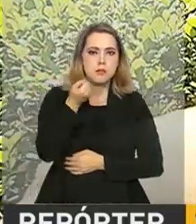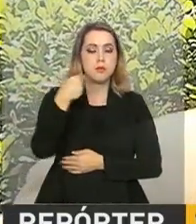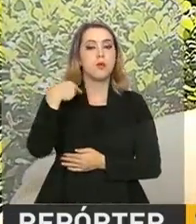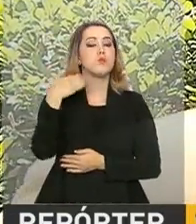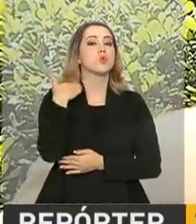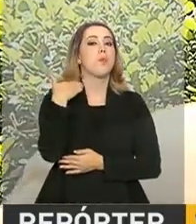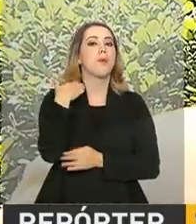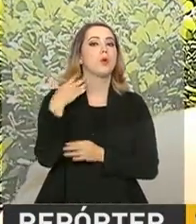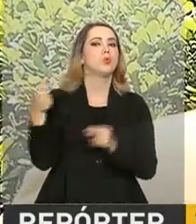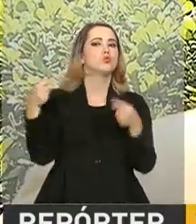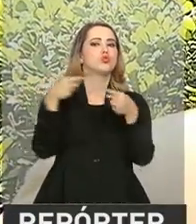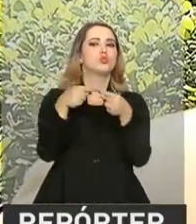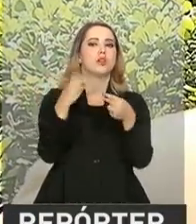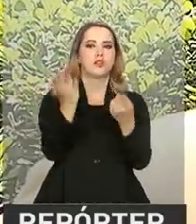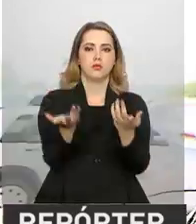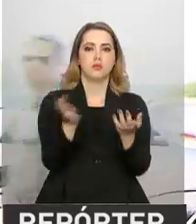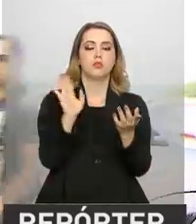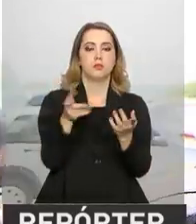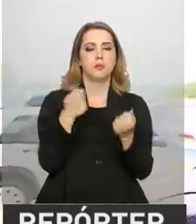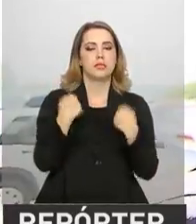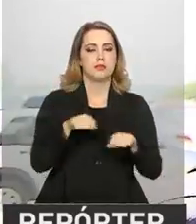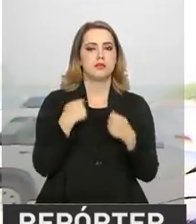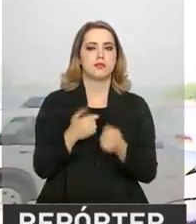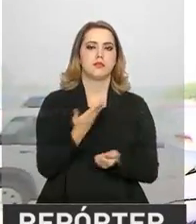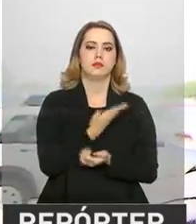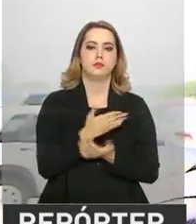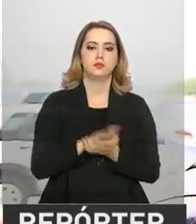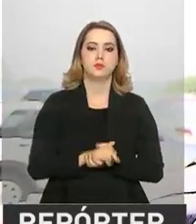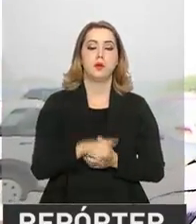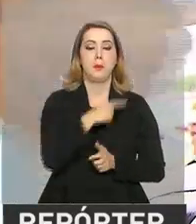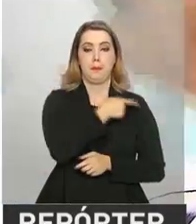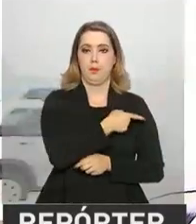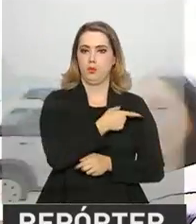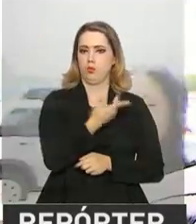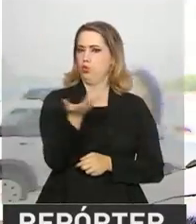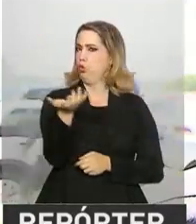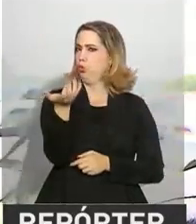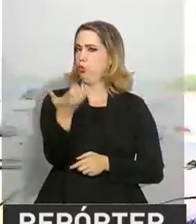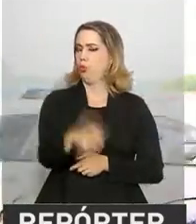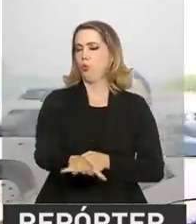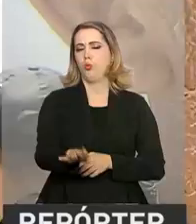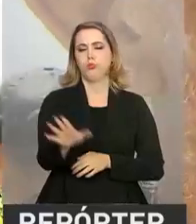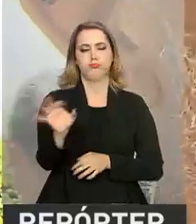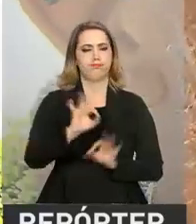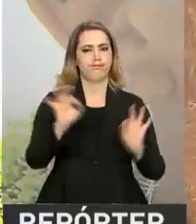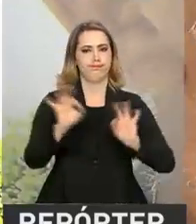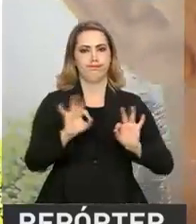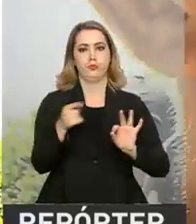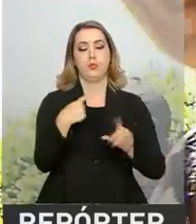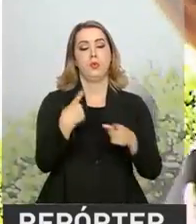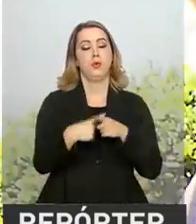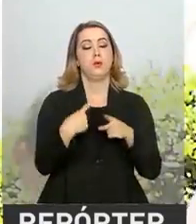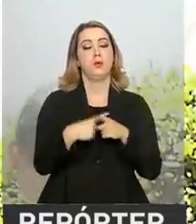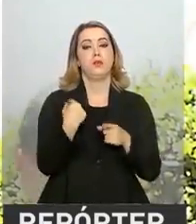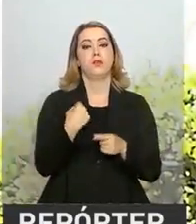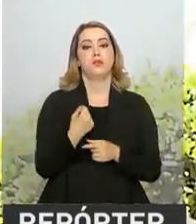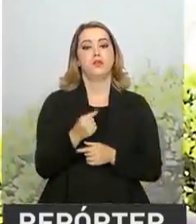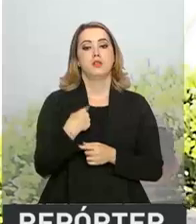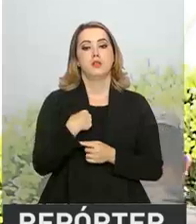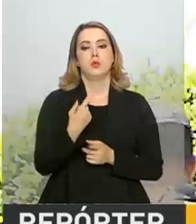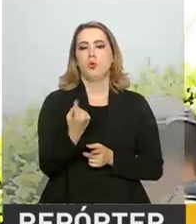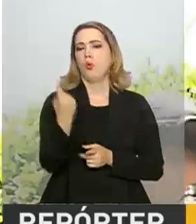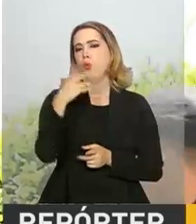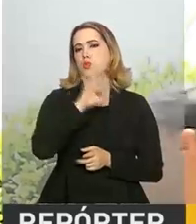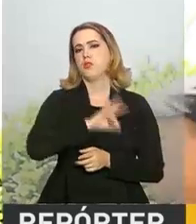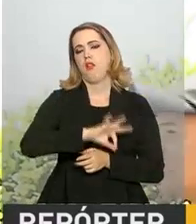e tem que ter uma conta bancária. Já seu José não quer nem saber de conta em banco. Porque é o seguinte, eu ganho